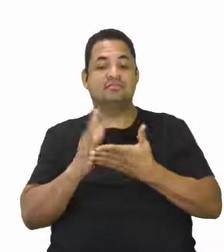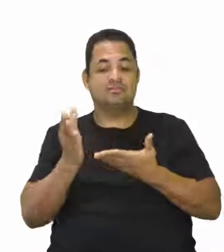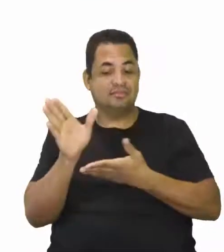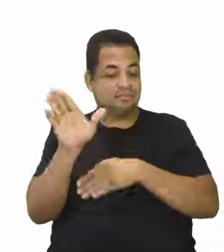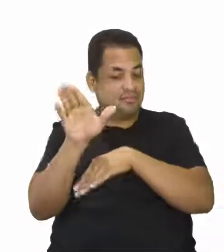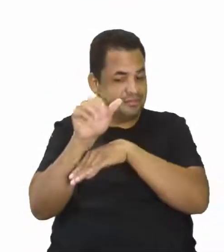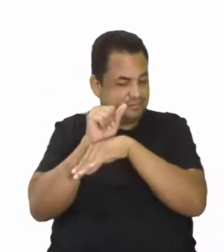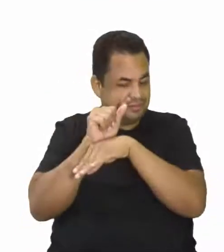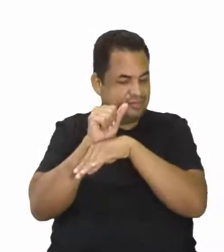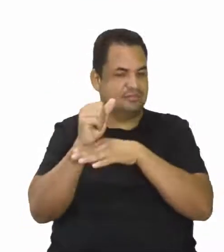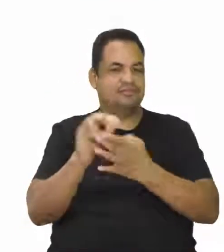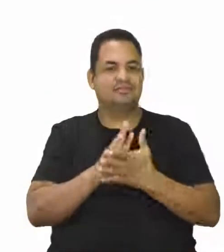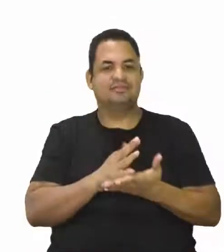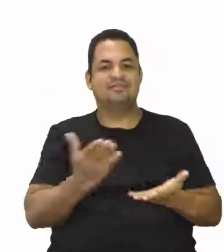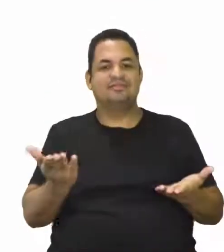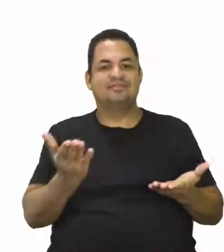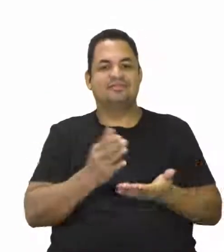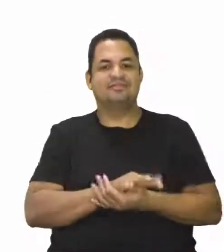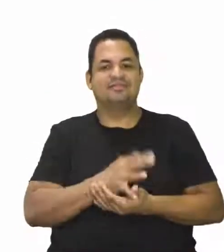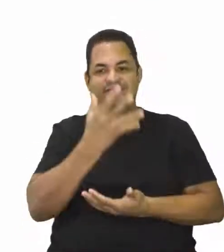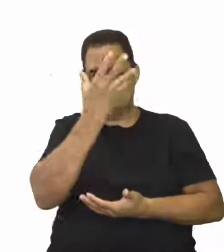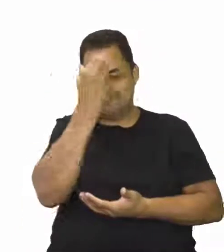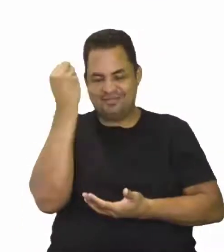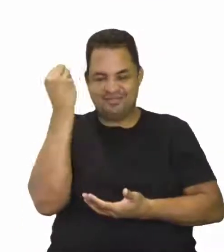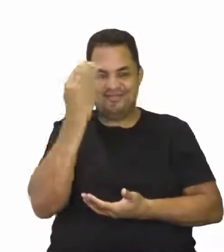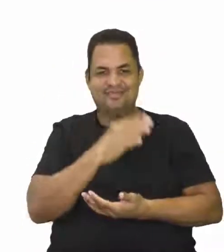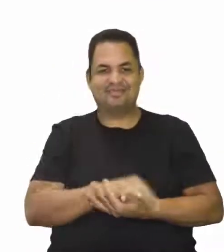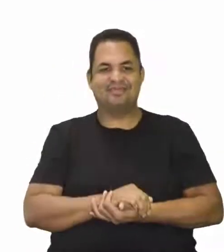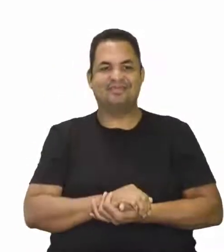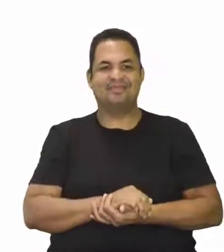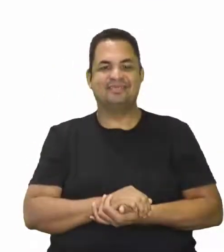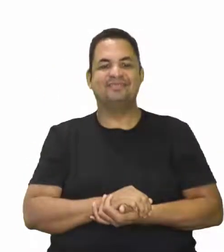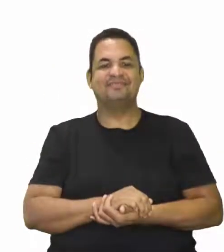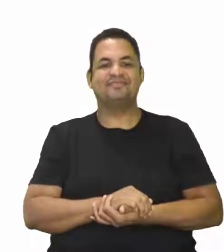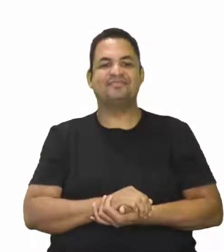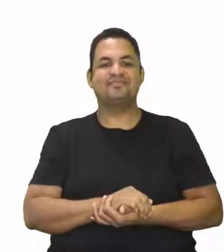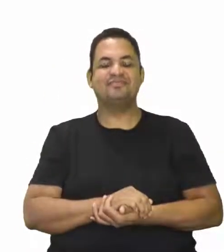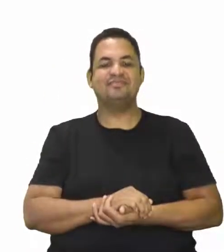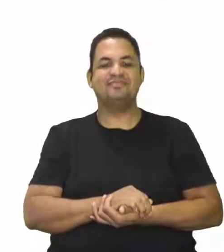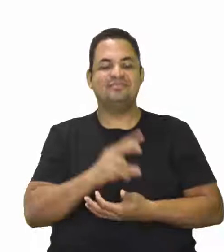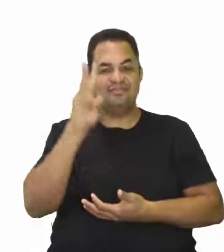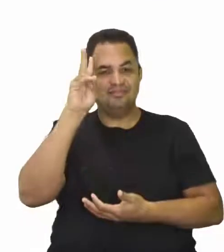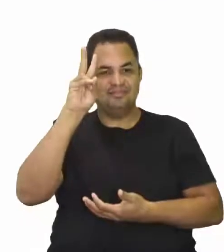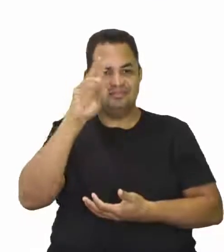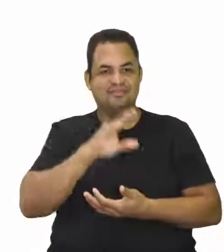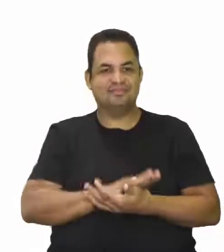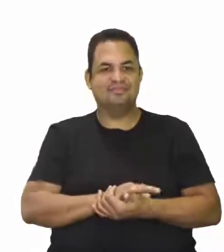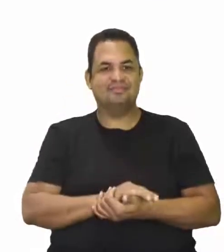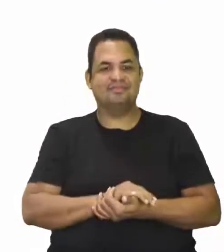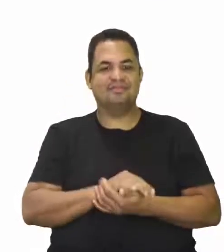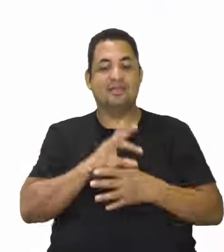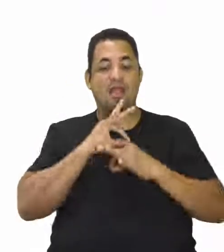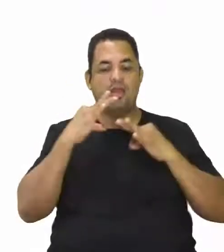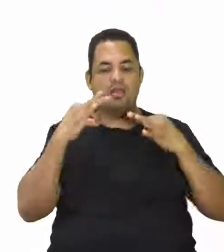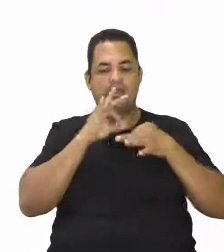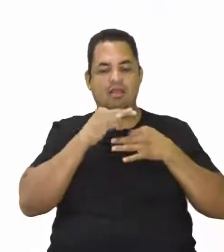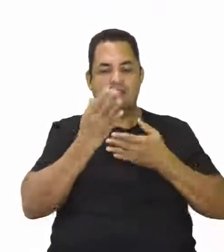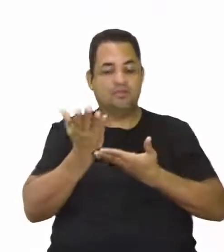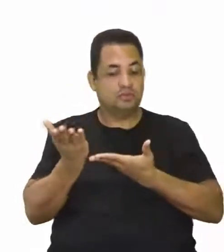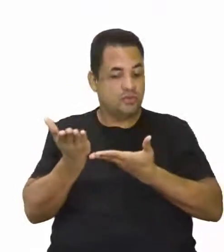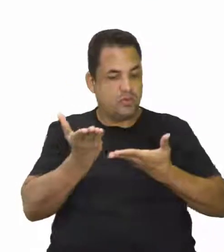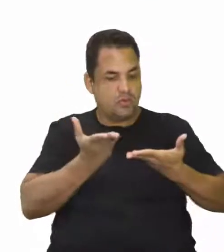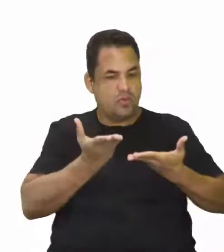fui, o meu lado esquecendo do falso cognato, né? Isso. Lembra, gente, camareiro é garçom, tá?